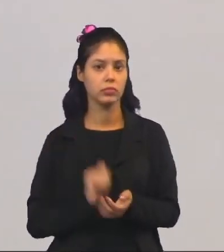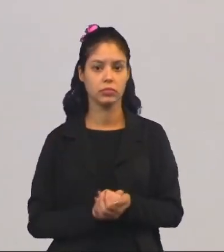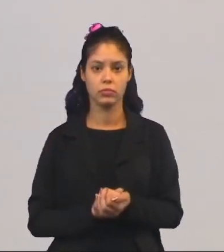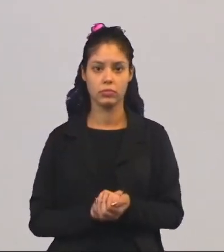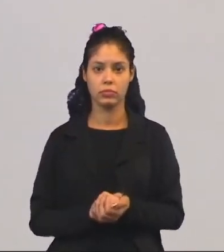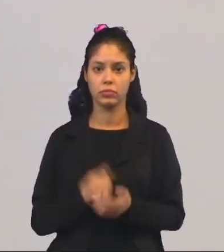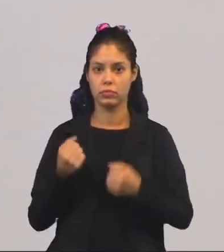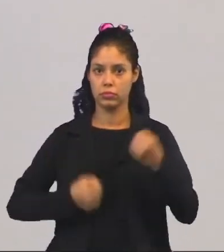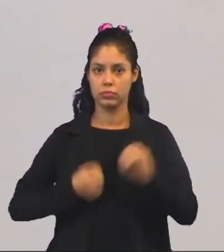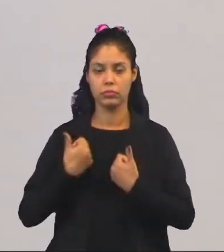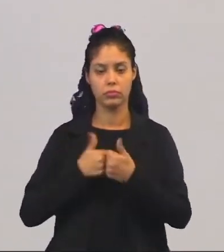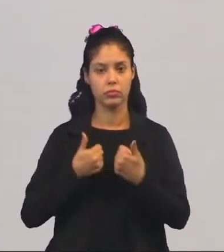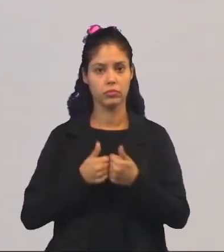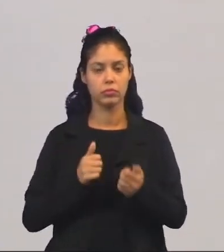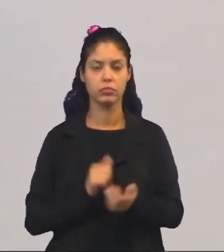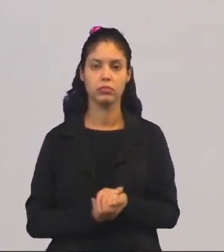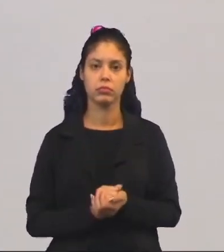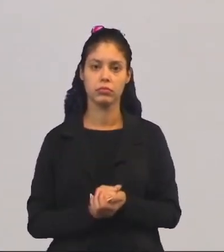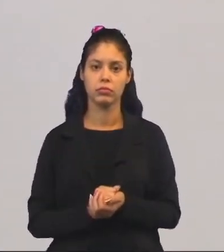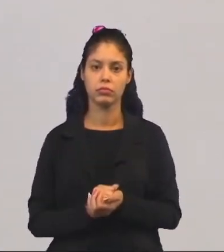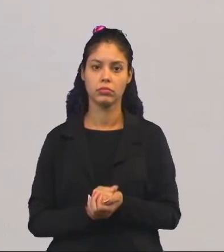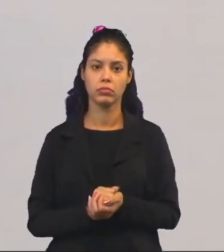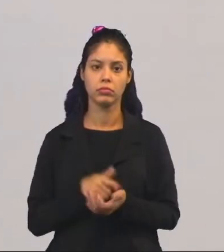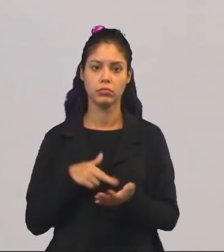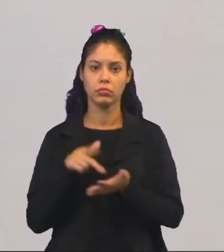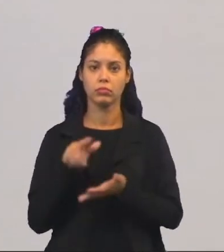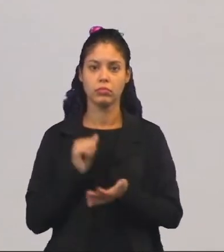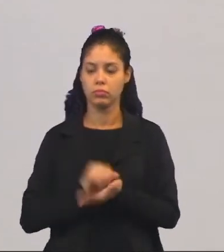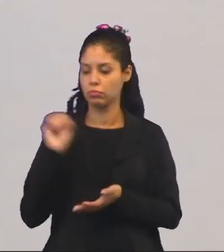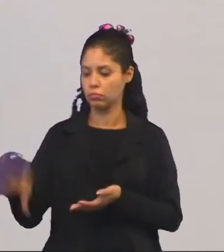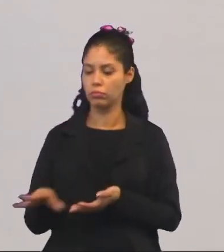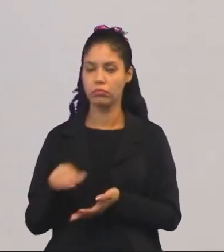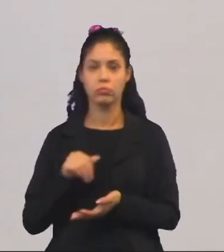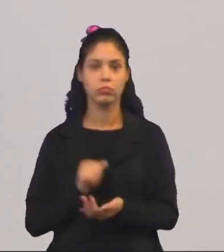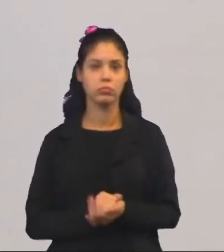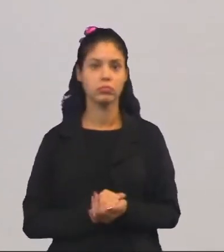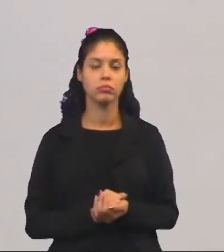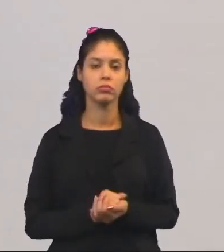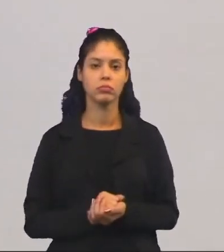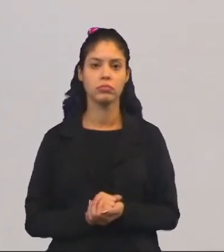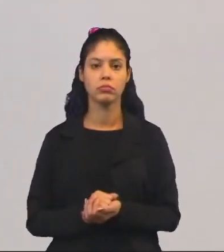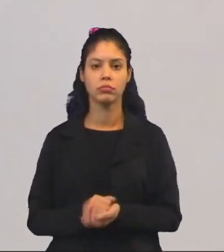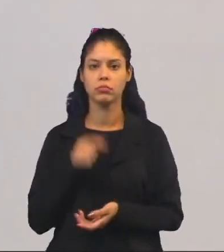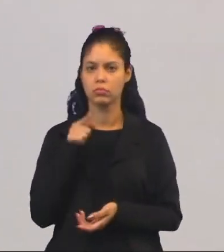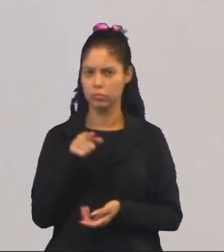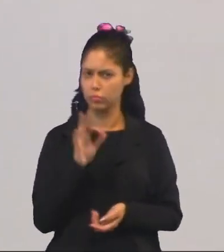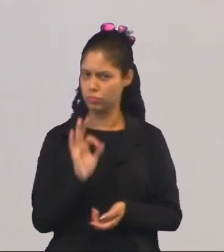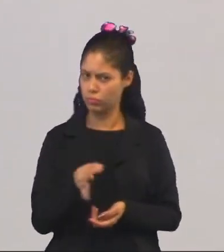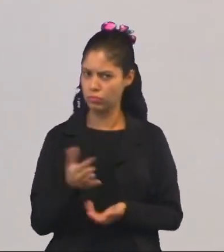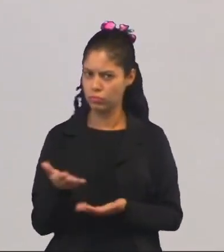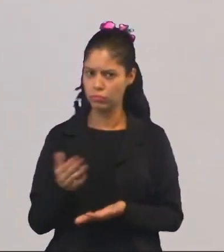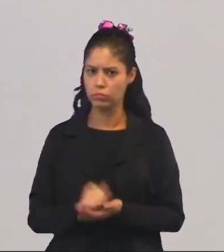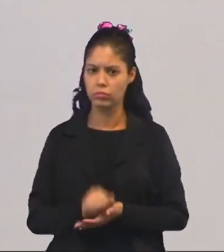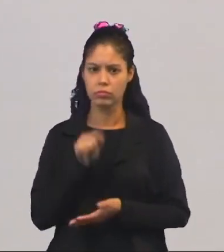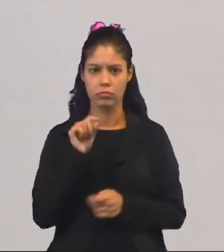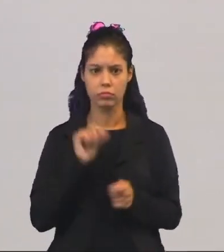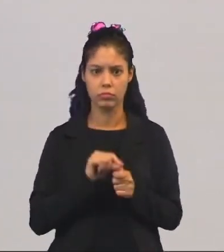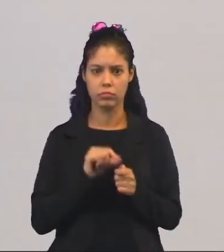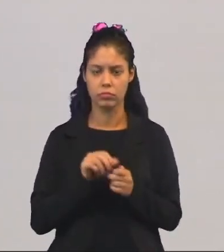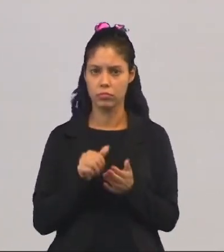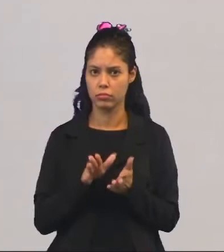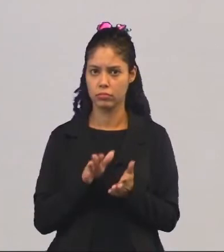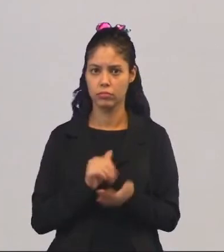ou do carro, ou do ônibus, ou você vai andando na rua e já joga ali a embalagem no chão. Será que é o lugar ideal para você fazer